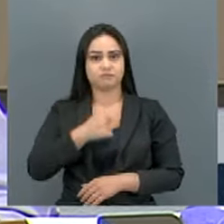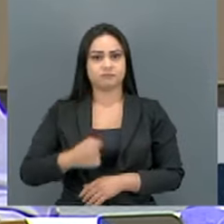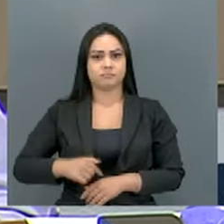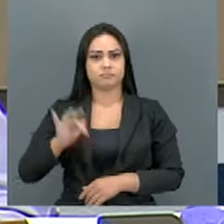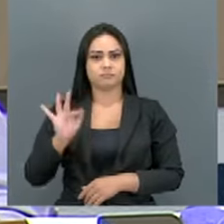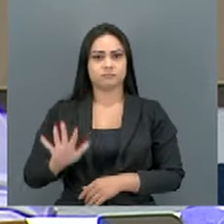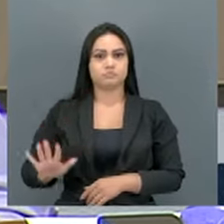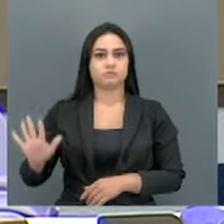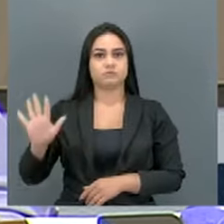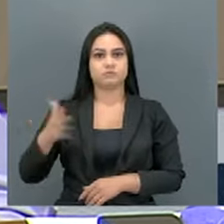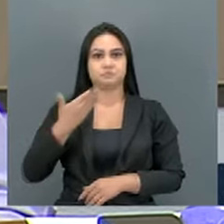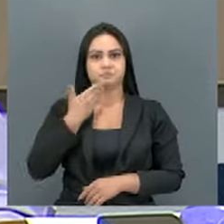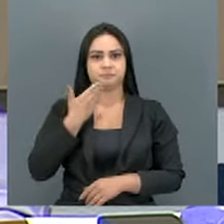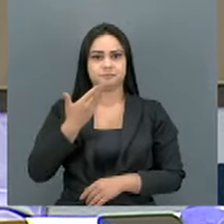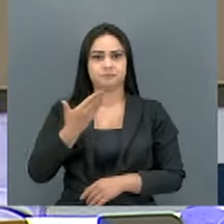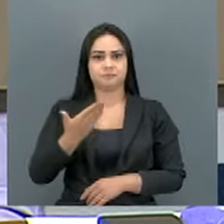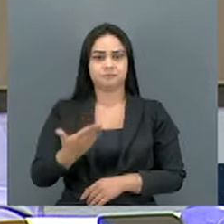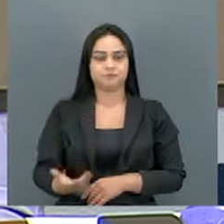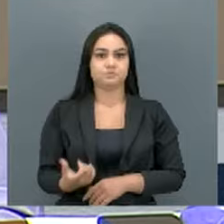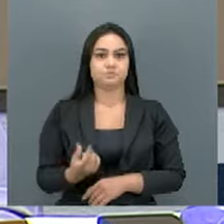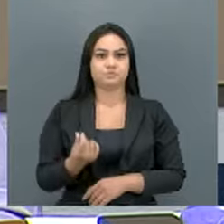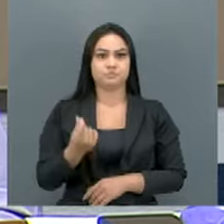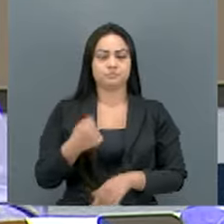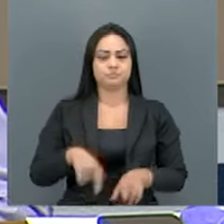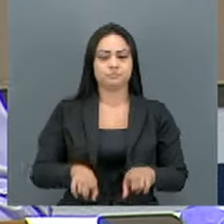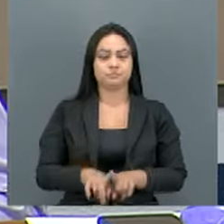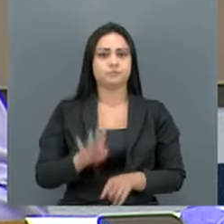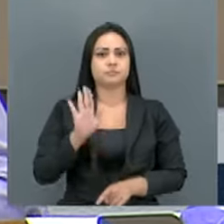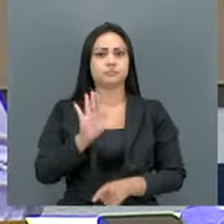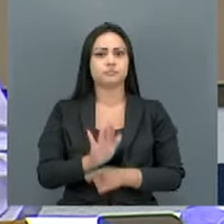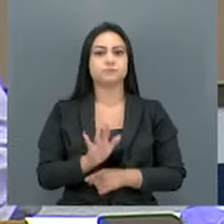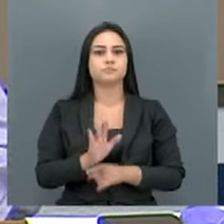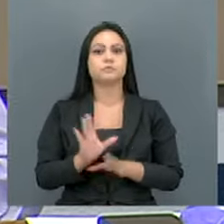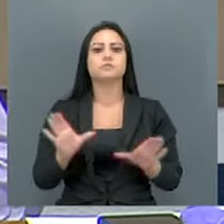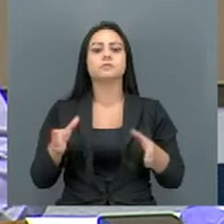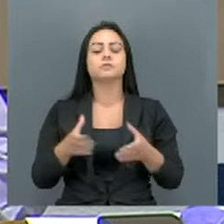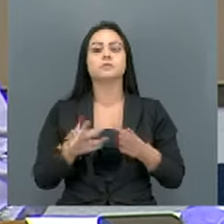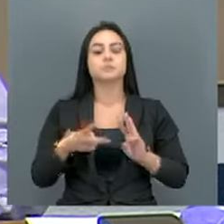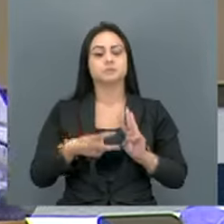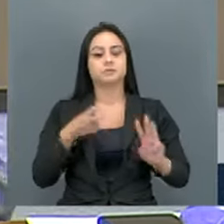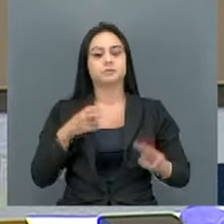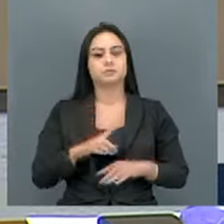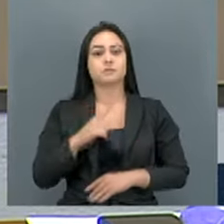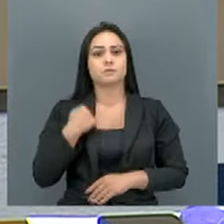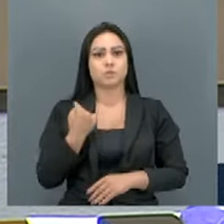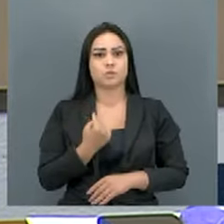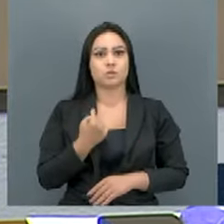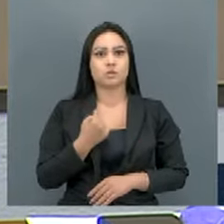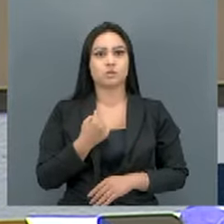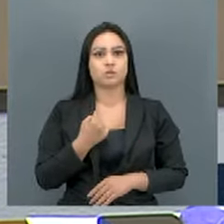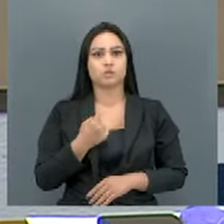federal pedir com a dinheiro e para ajudar dos povos indígenas. Não ajuda.